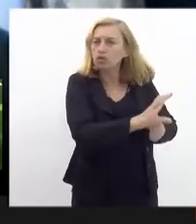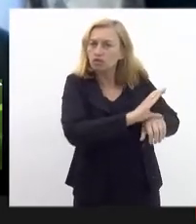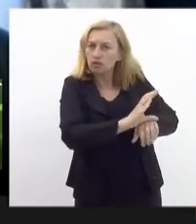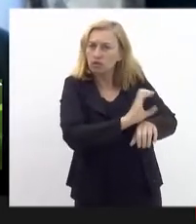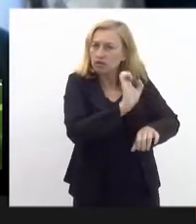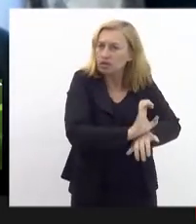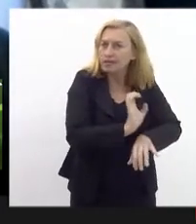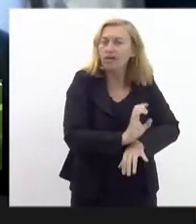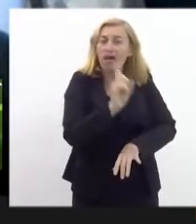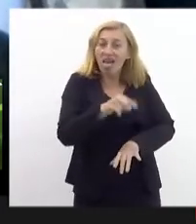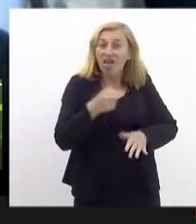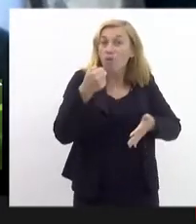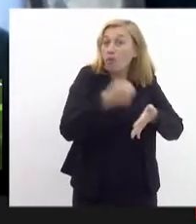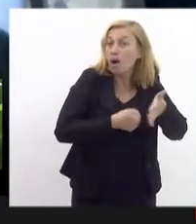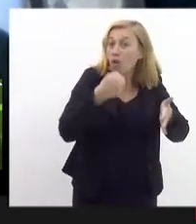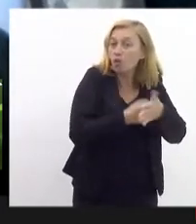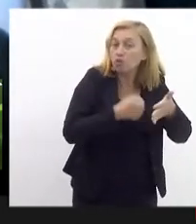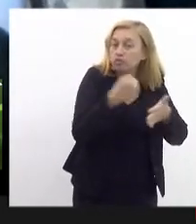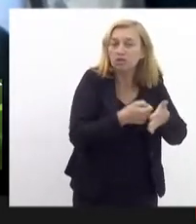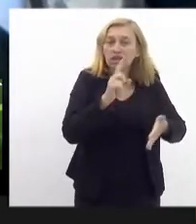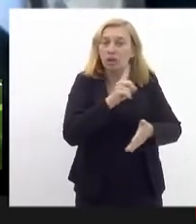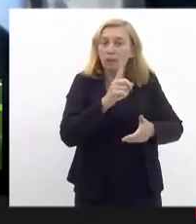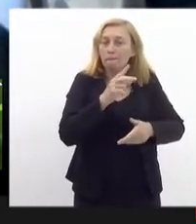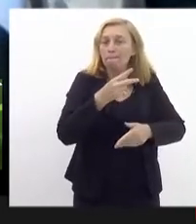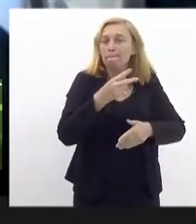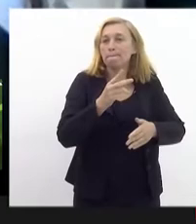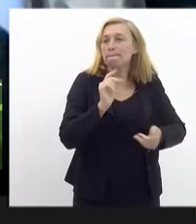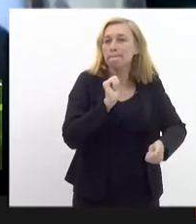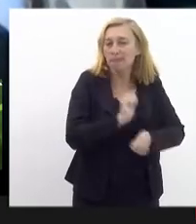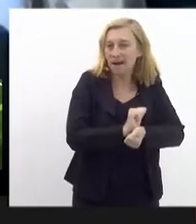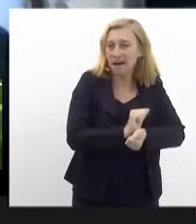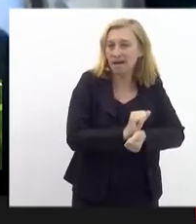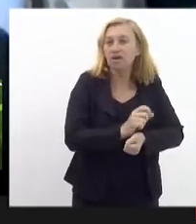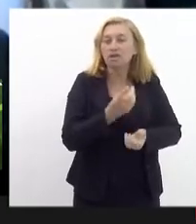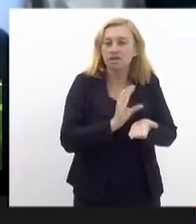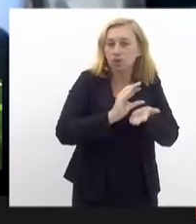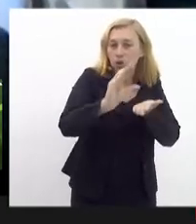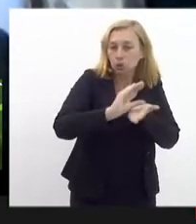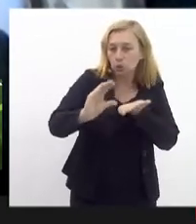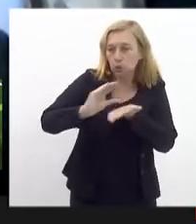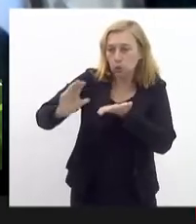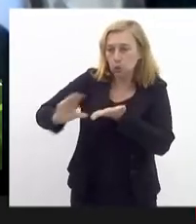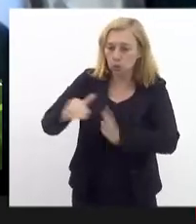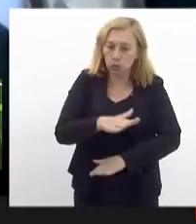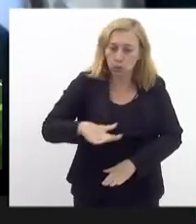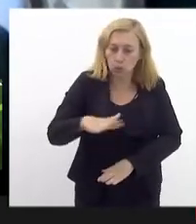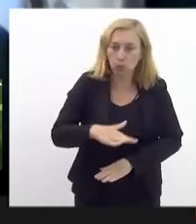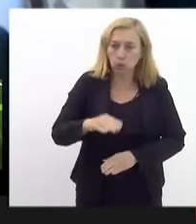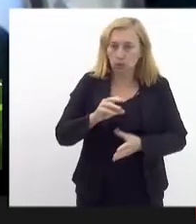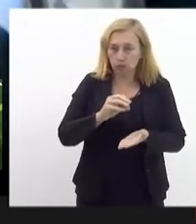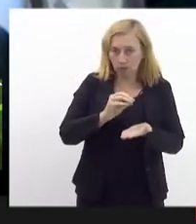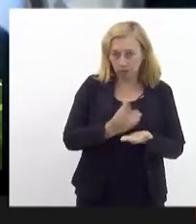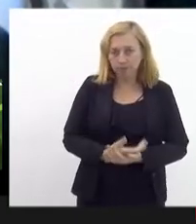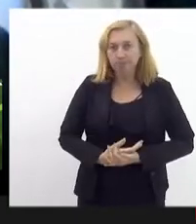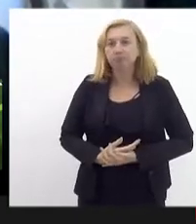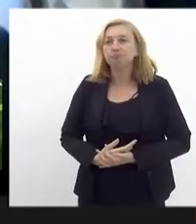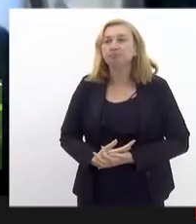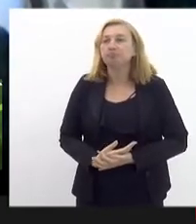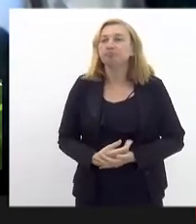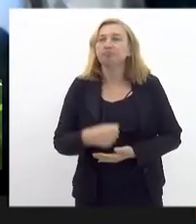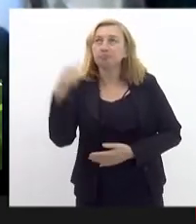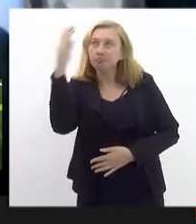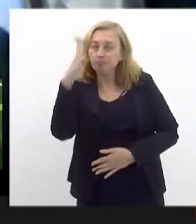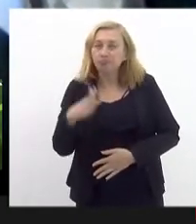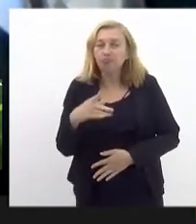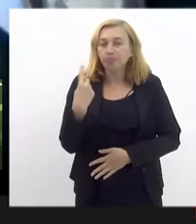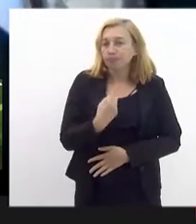é uma luta permanente você destinar recursos para essas áreas. No Brasil que